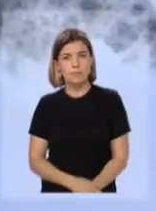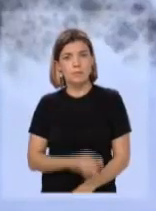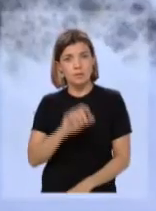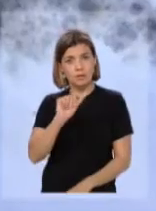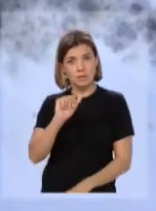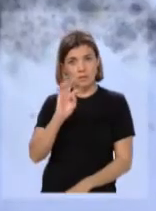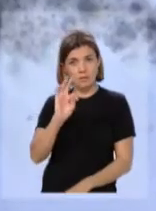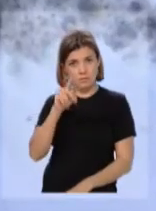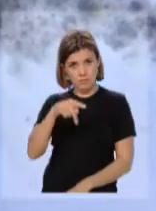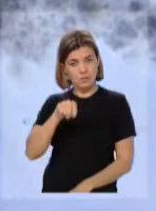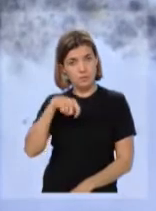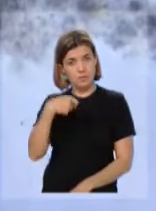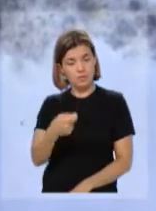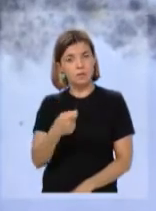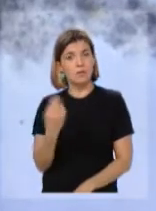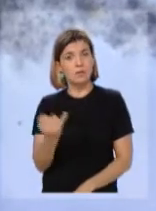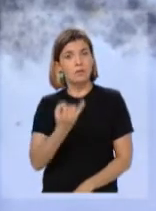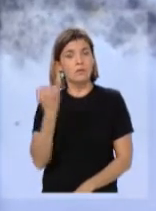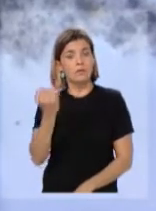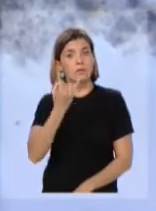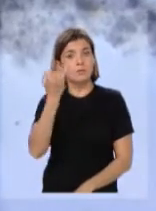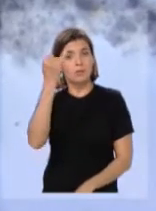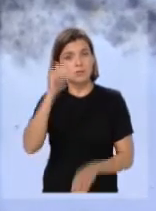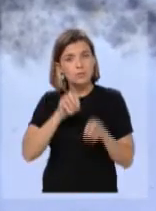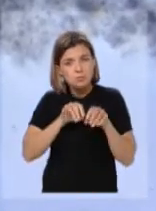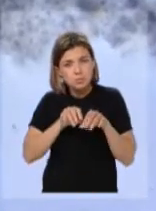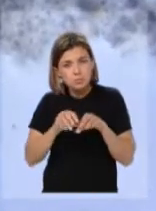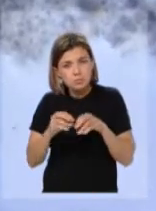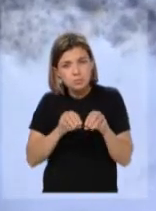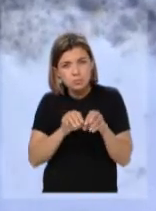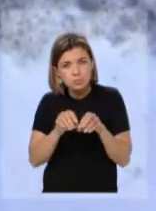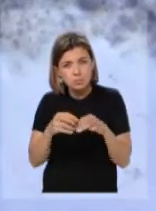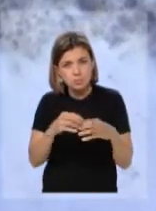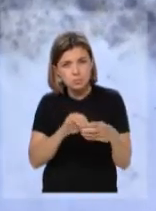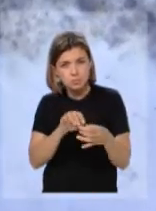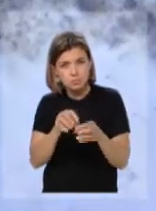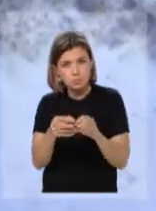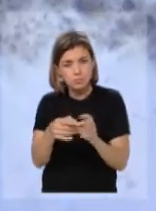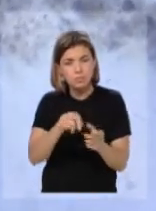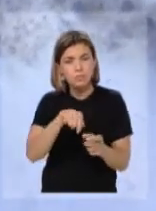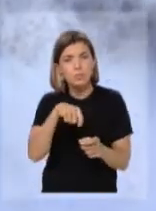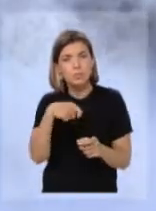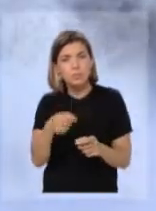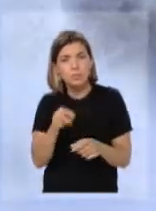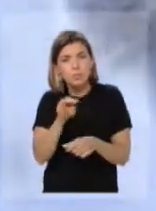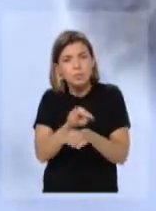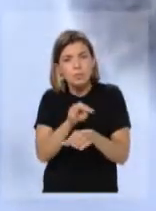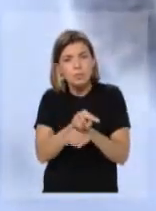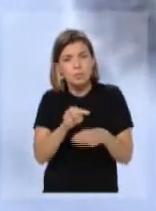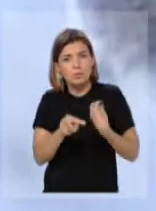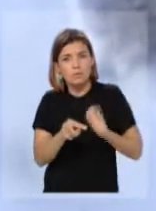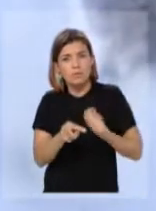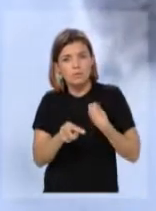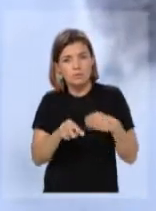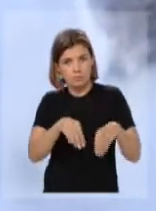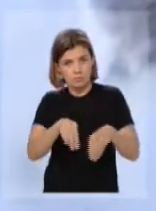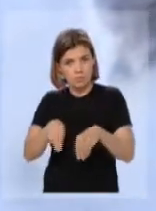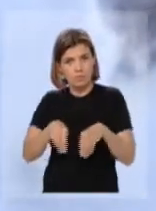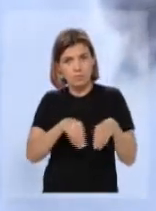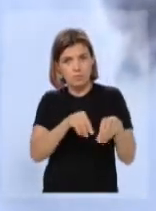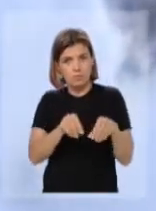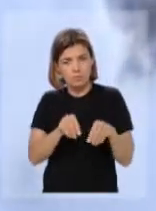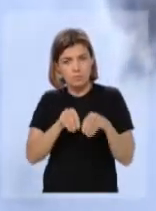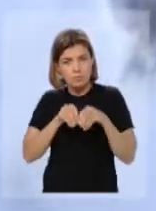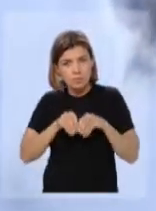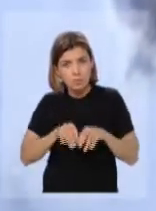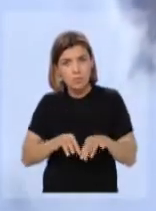As moléculas de ATP são essenciais para que os micro-organismos realizem outro processo essencial à manutenção da vida na Terra,